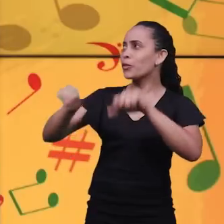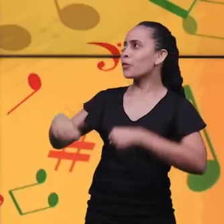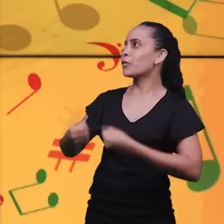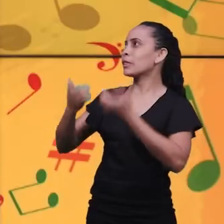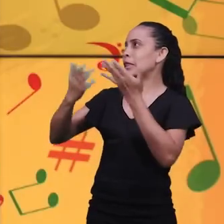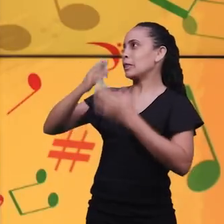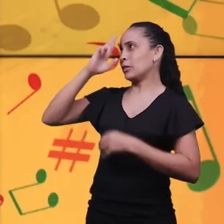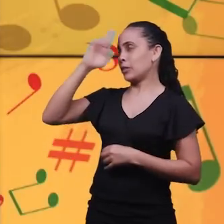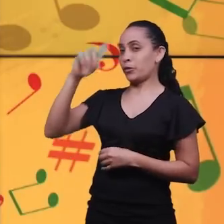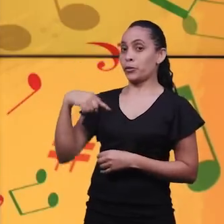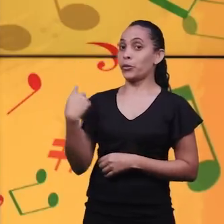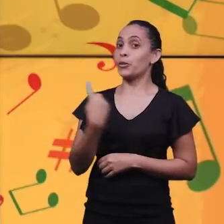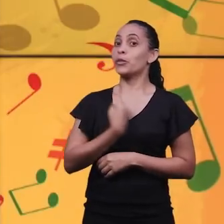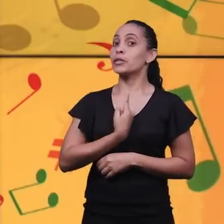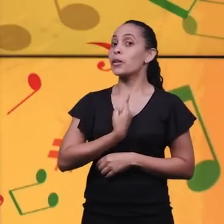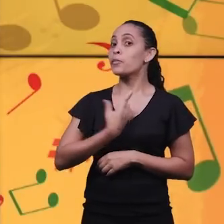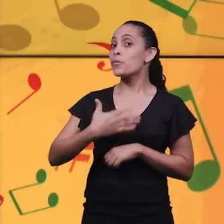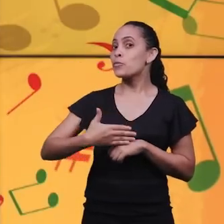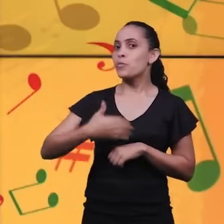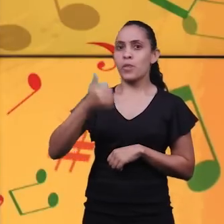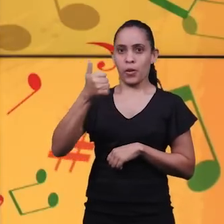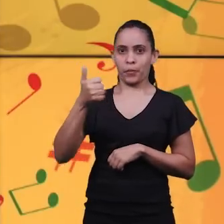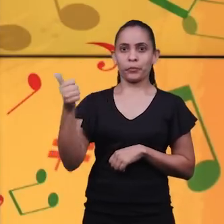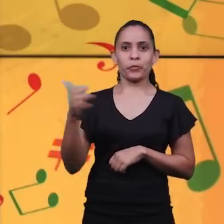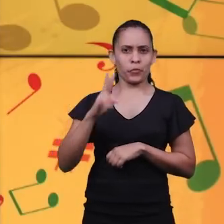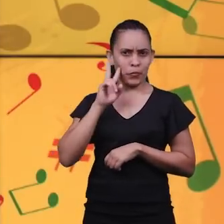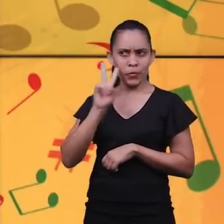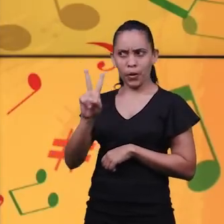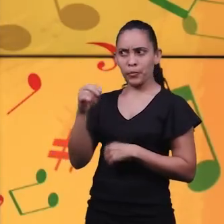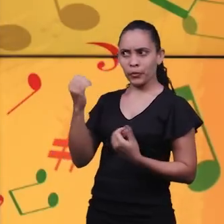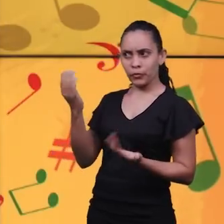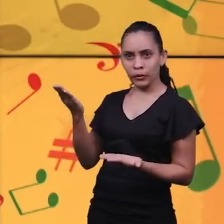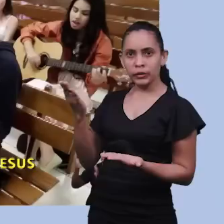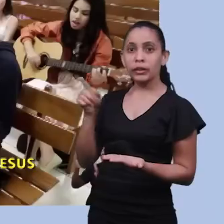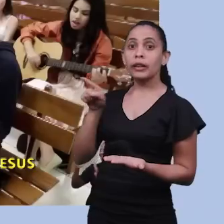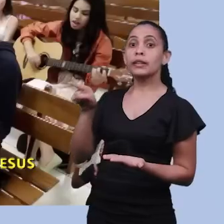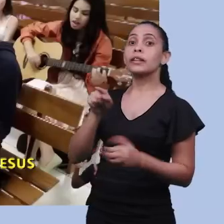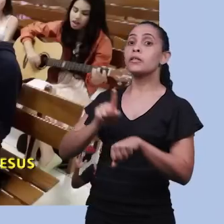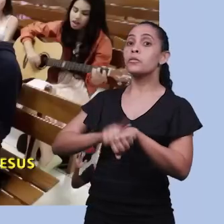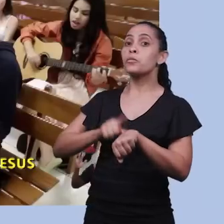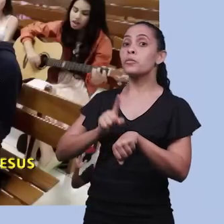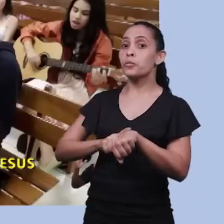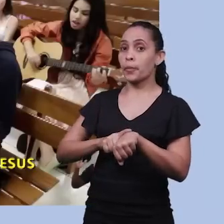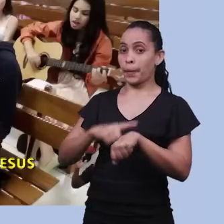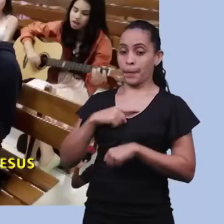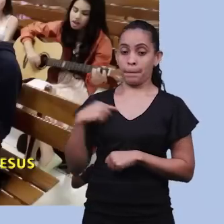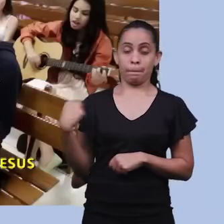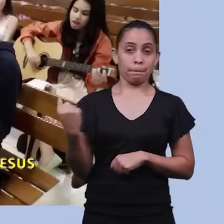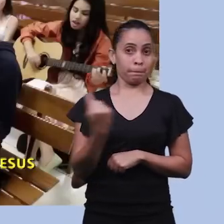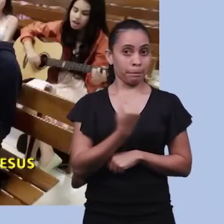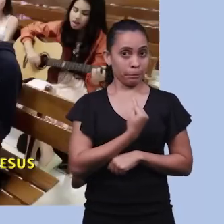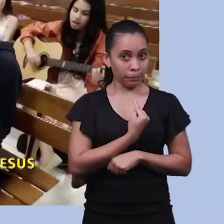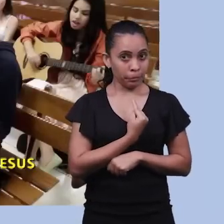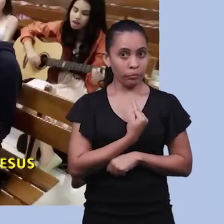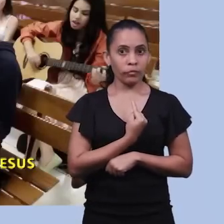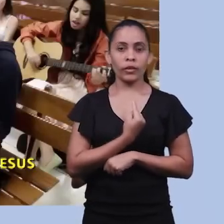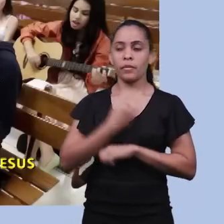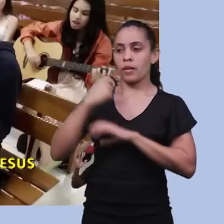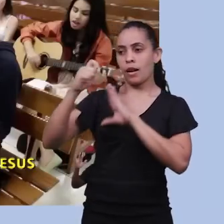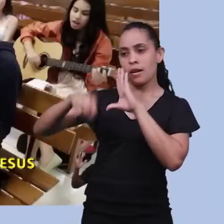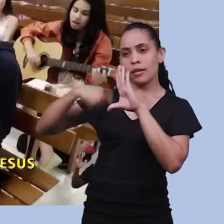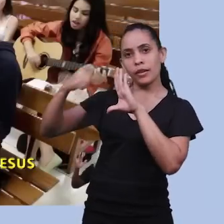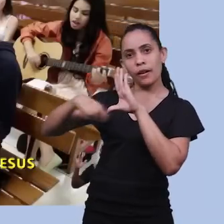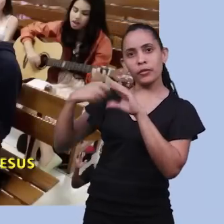Ele o que nós temos de melhor. Vamos ver algumas imagens? Aqui foi o momento que nós estávamos fazendo